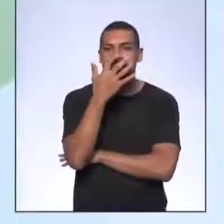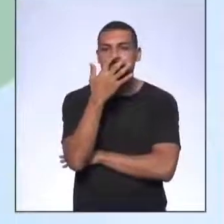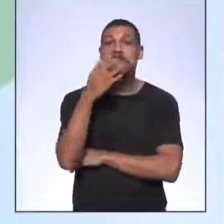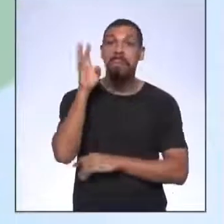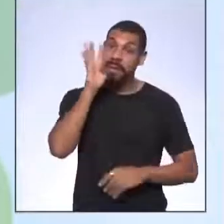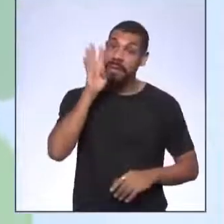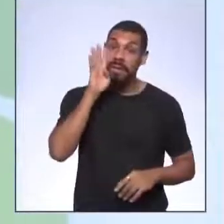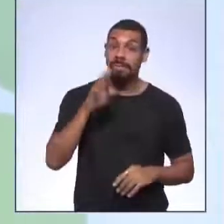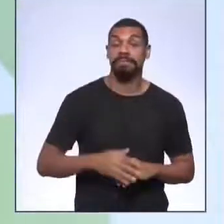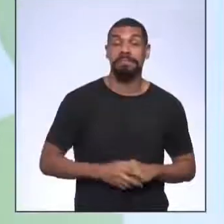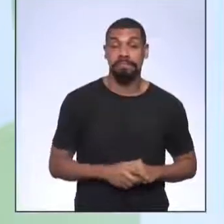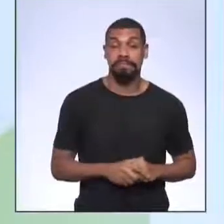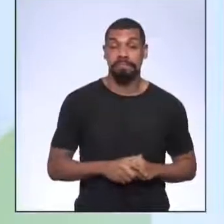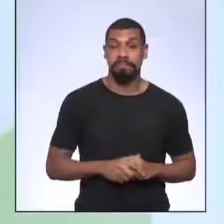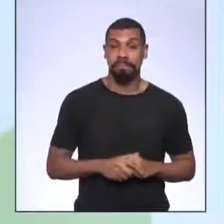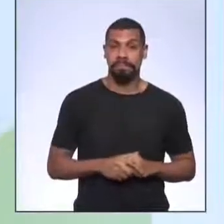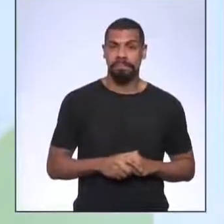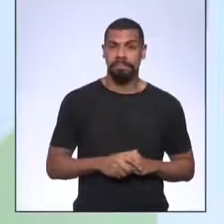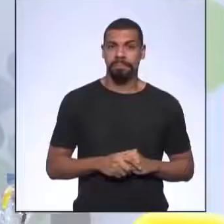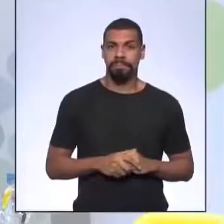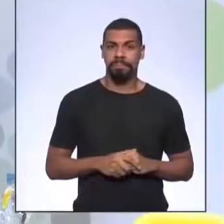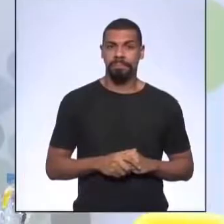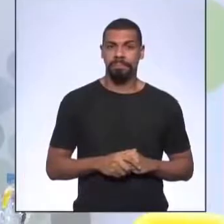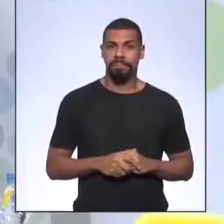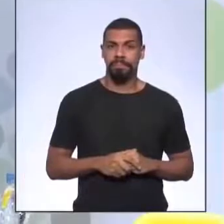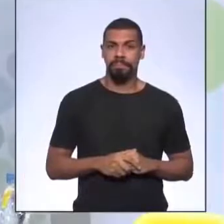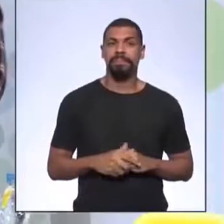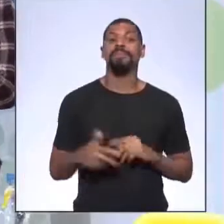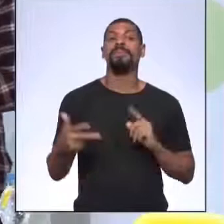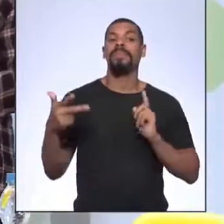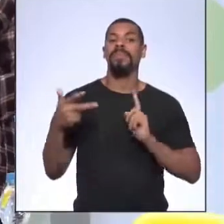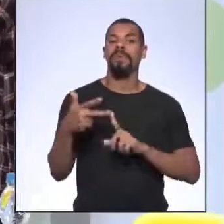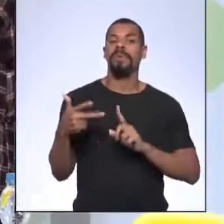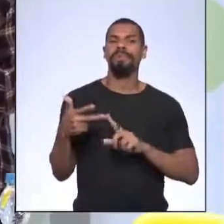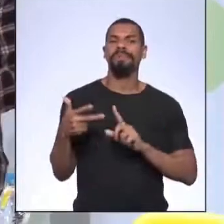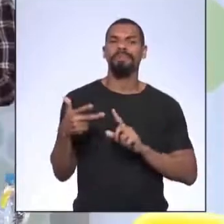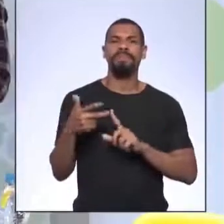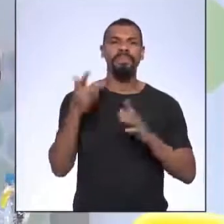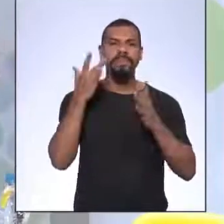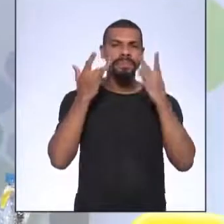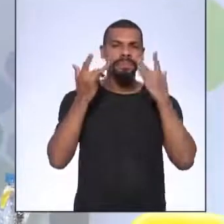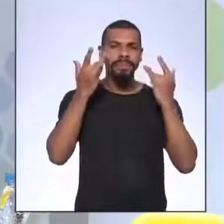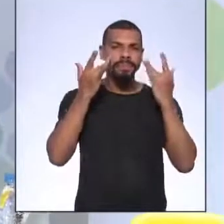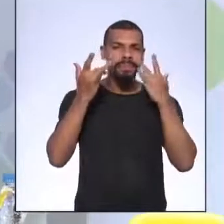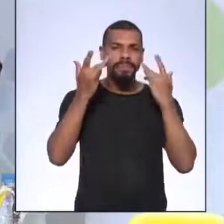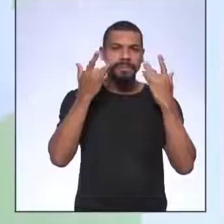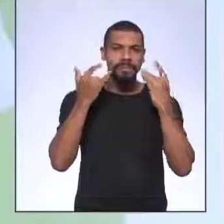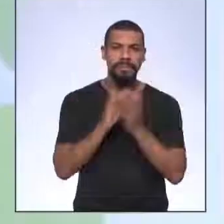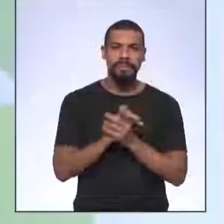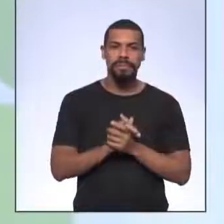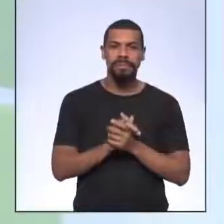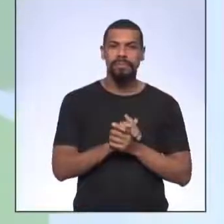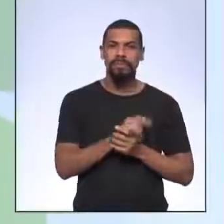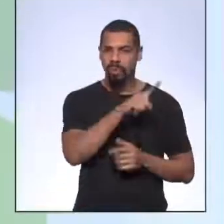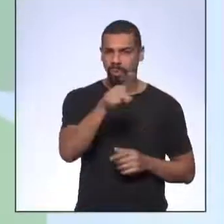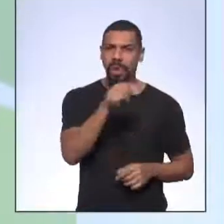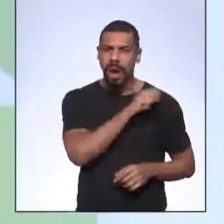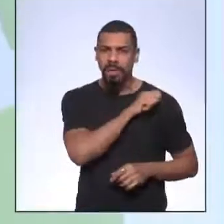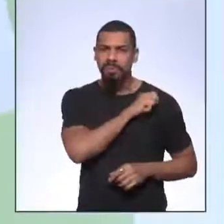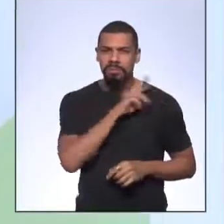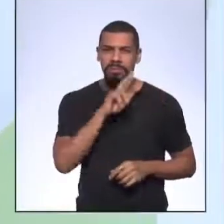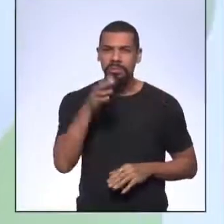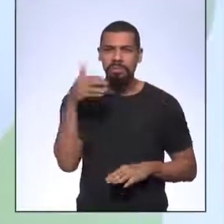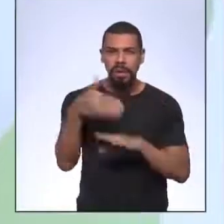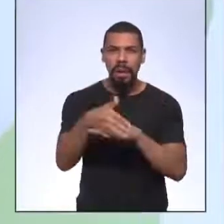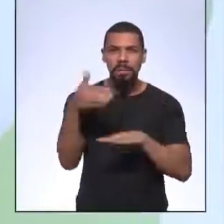É bem interessante tá então nós temos agora aqui a questão das peças teatrais tenham um colega que falou